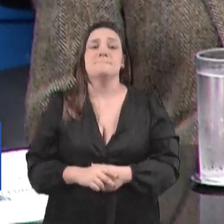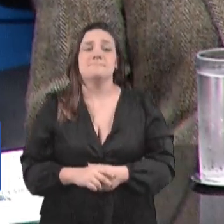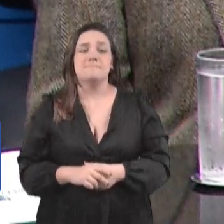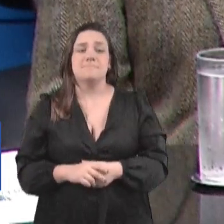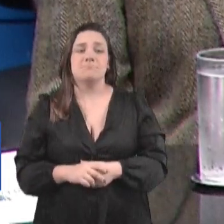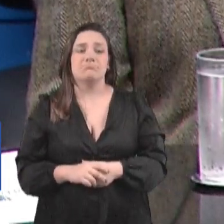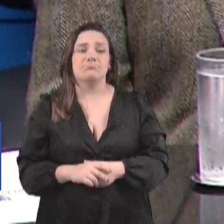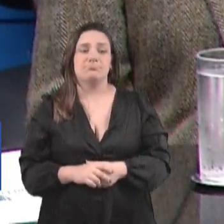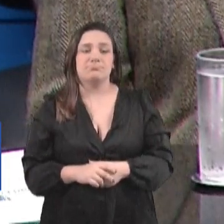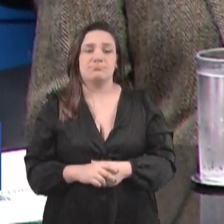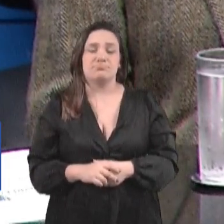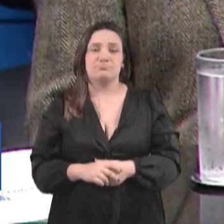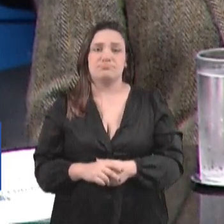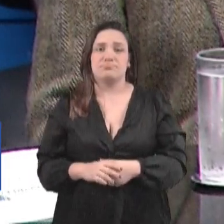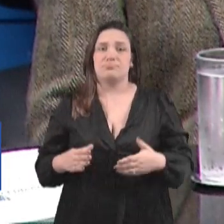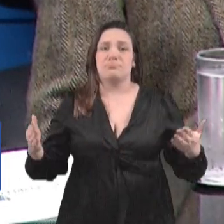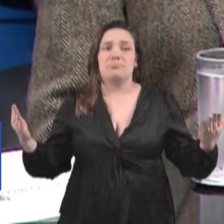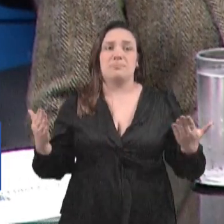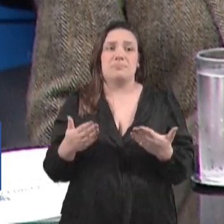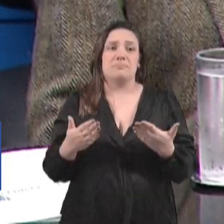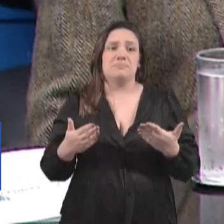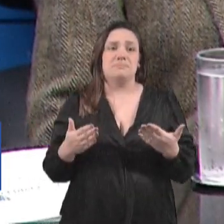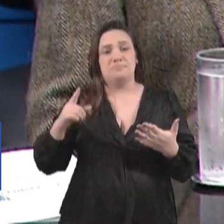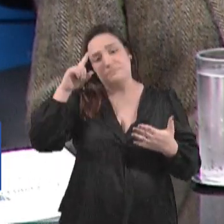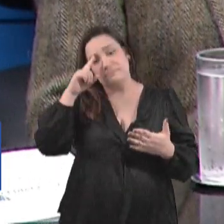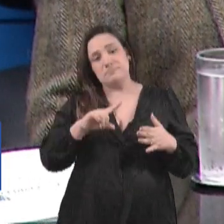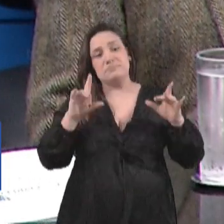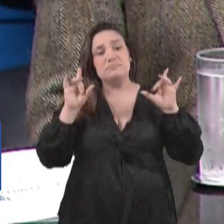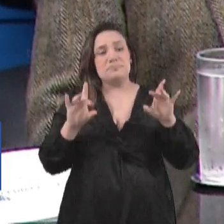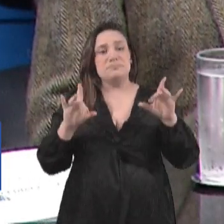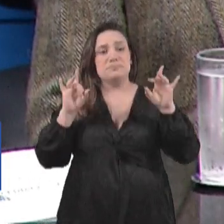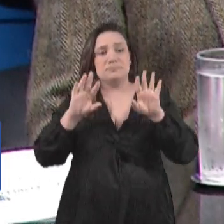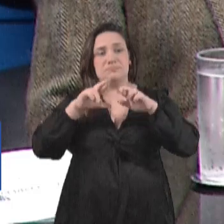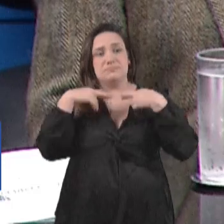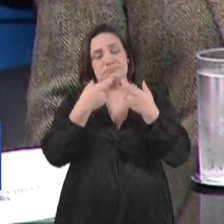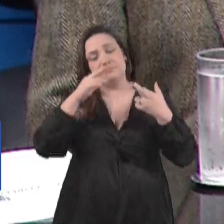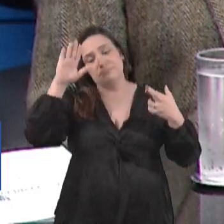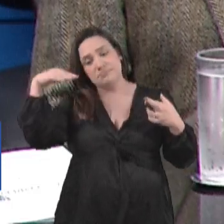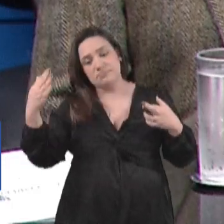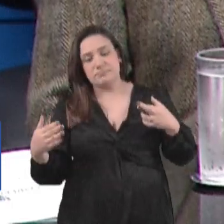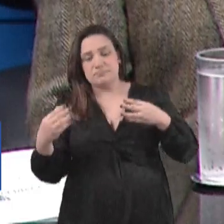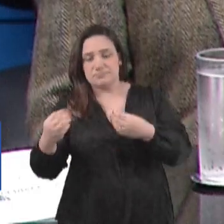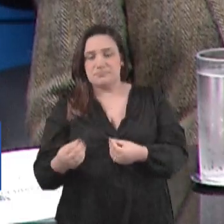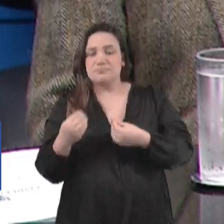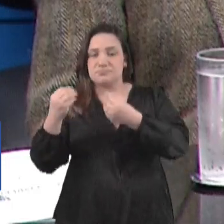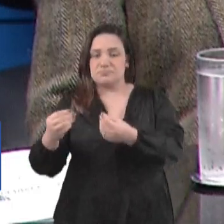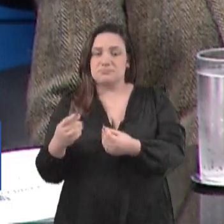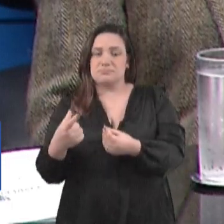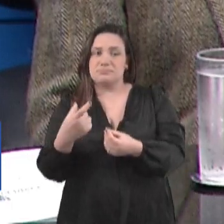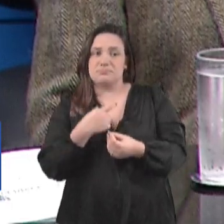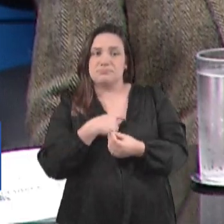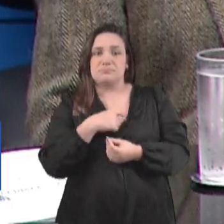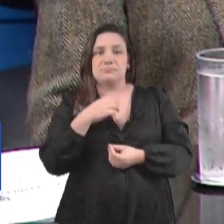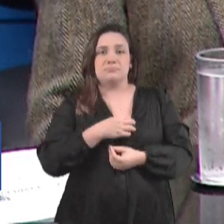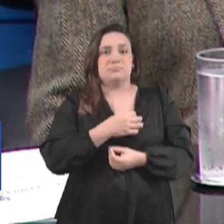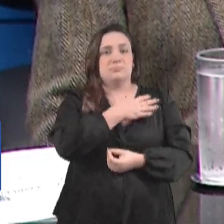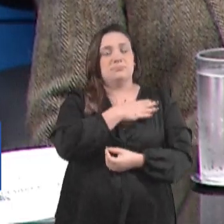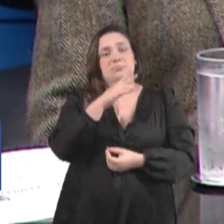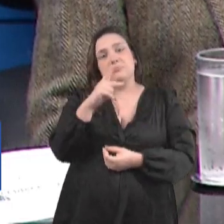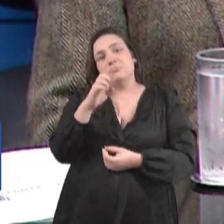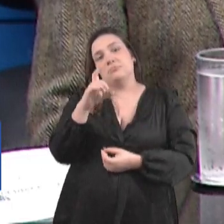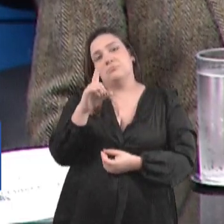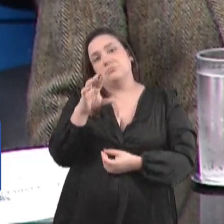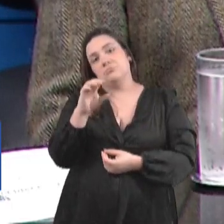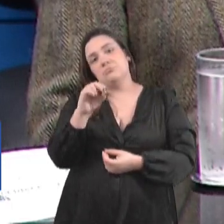intermédio, realiza nesta data simbólica a sessão solene de entrega da comenda Coronel Pedro